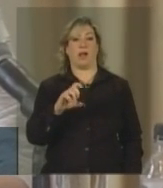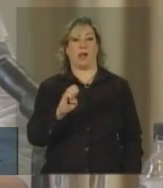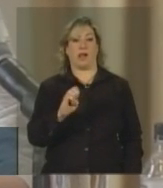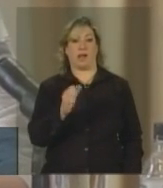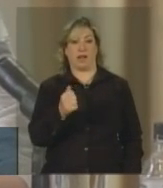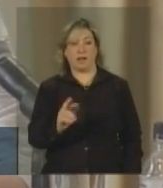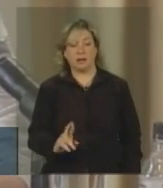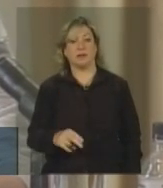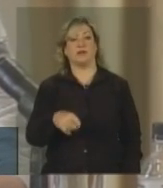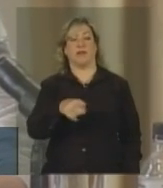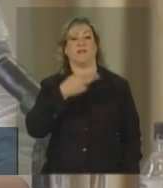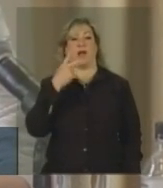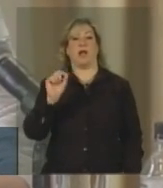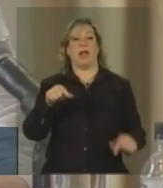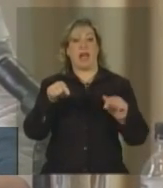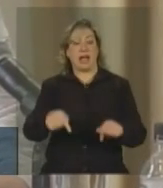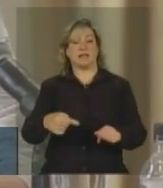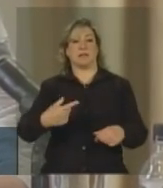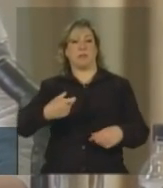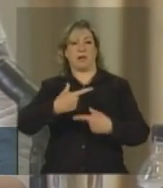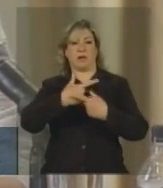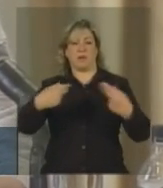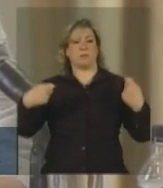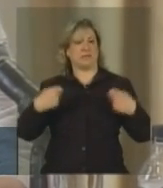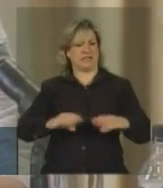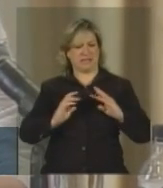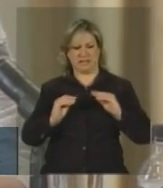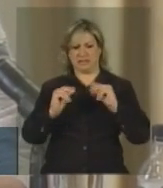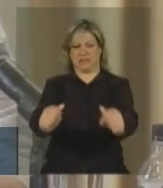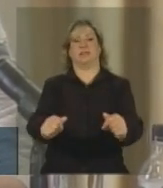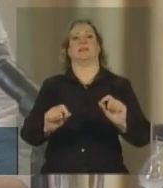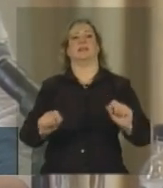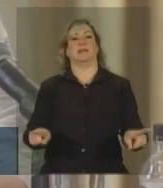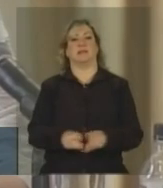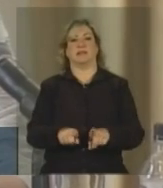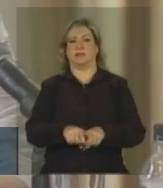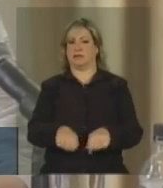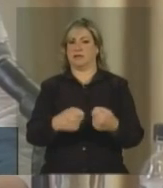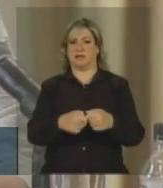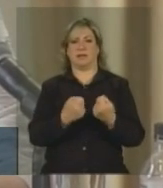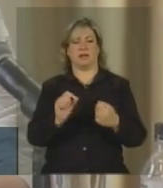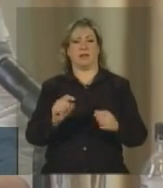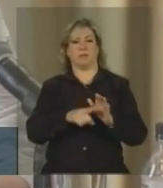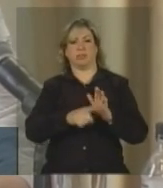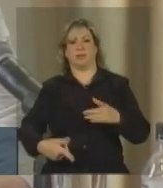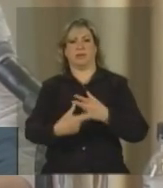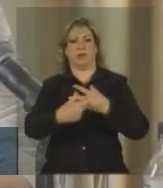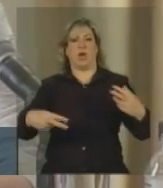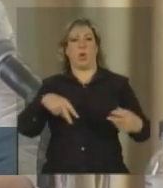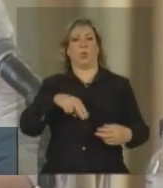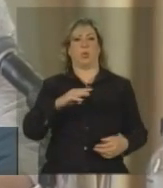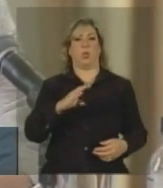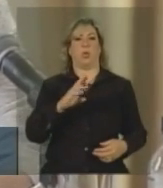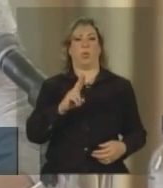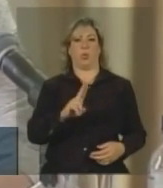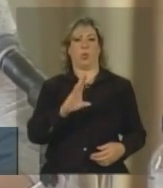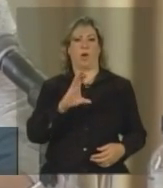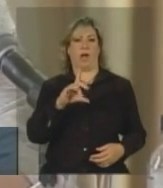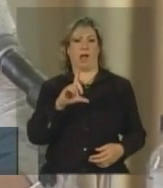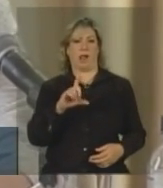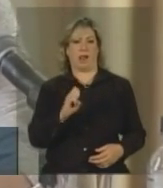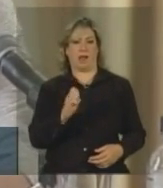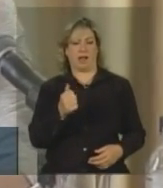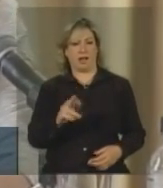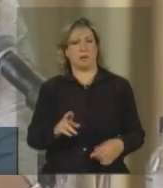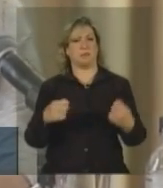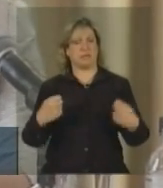que essas armas sejam completamente destruídas, que a ONU deve acompanhar isso e haver mais fiscalização. Como é que o Brasil vai atuar